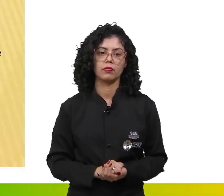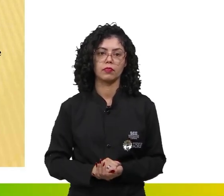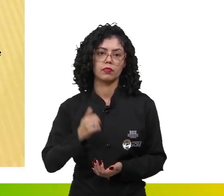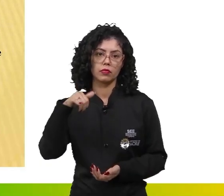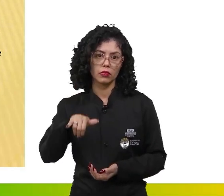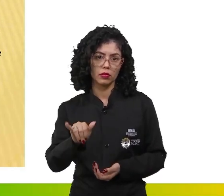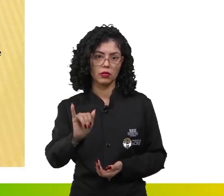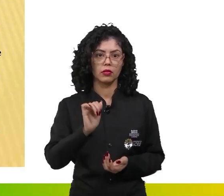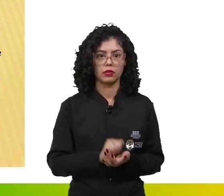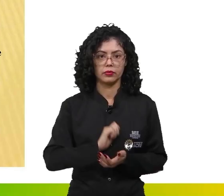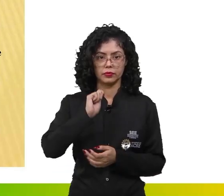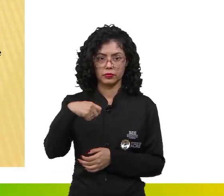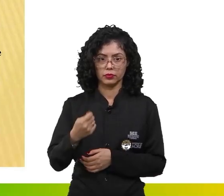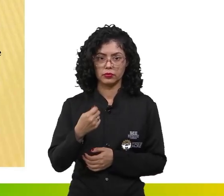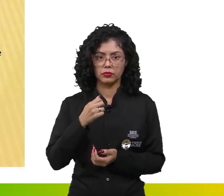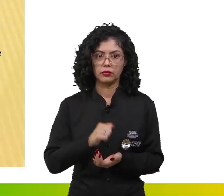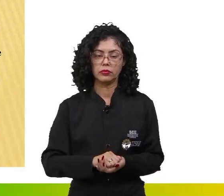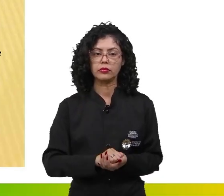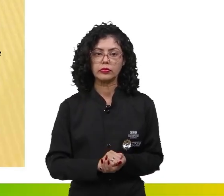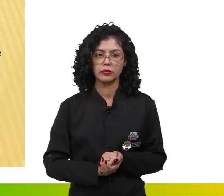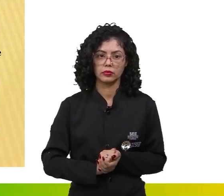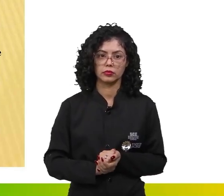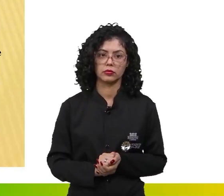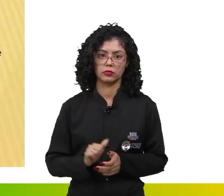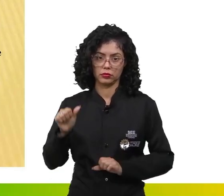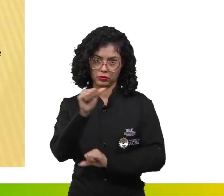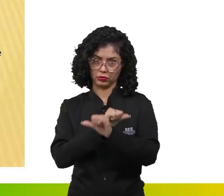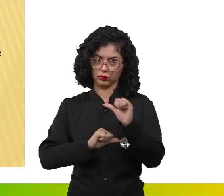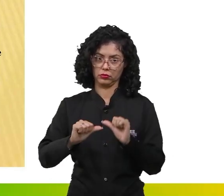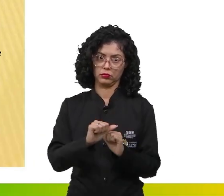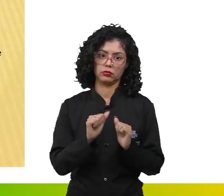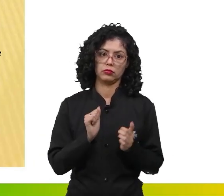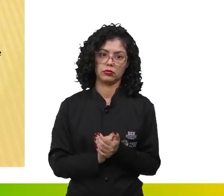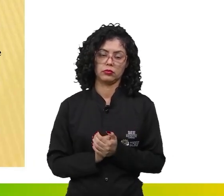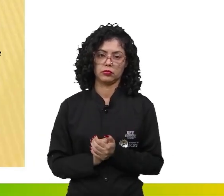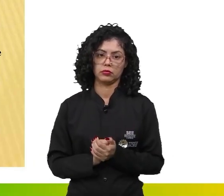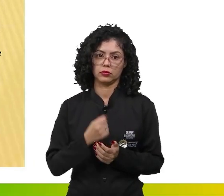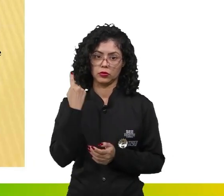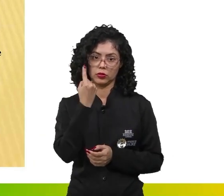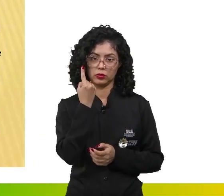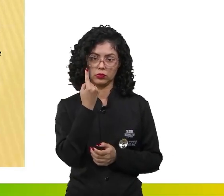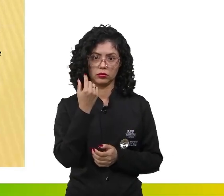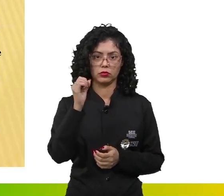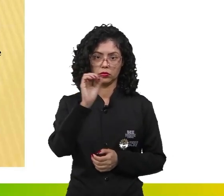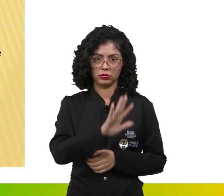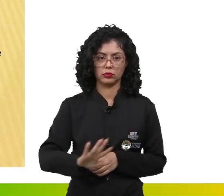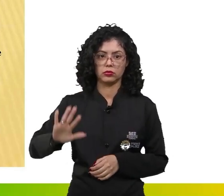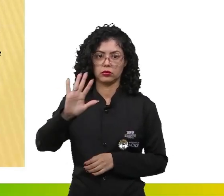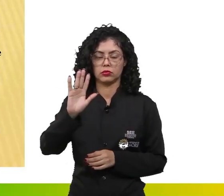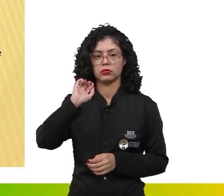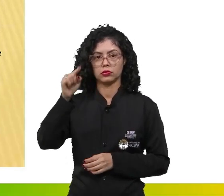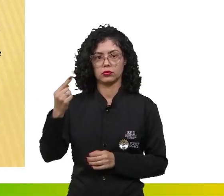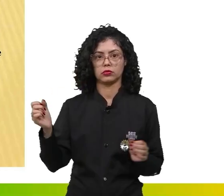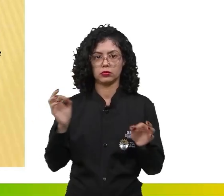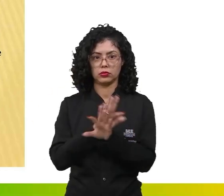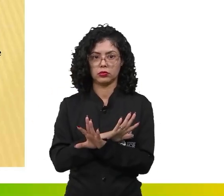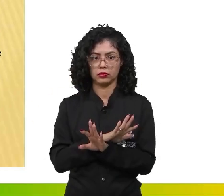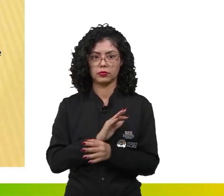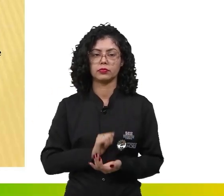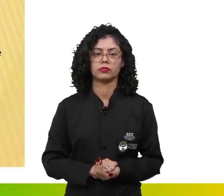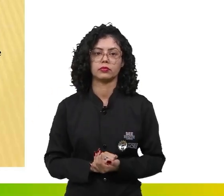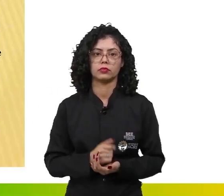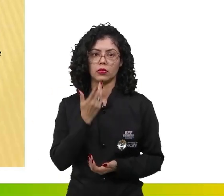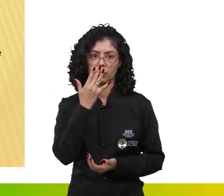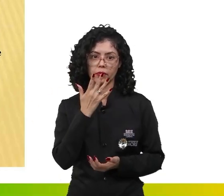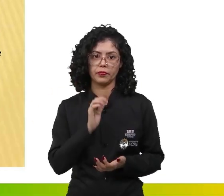Esse Y simboliza a convergência em uma só nação após o regime do Apartheid. A